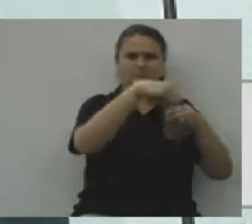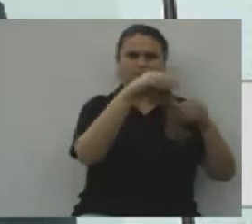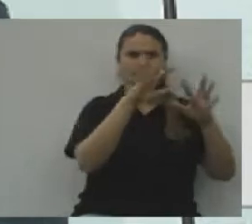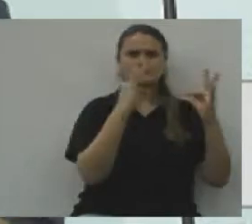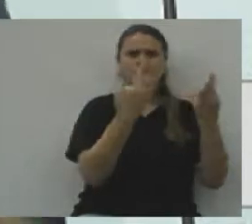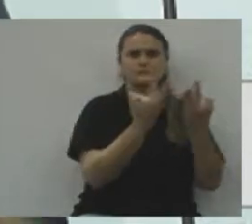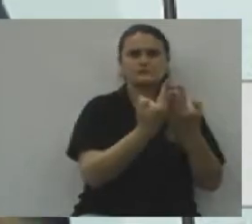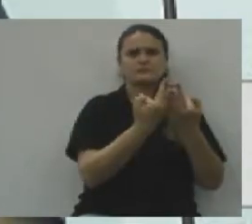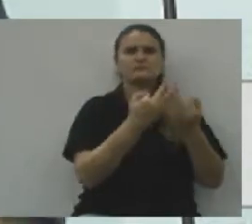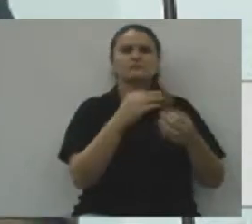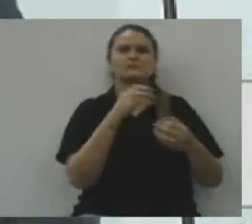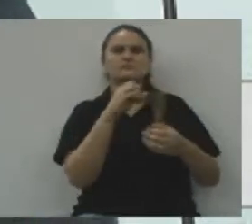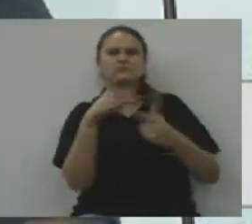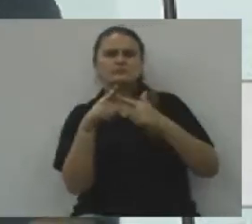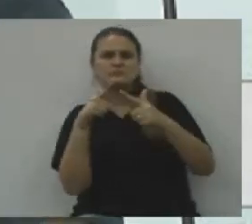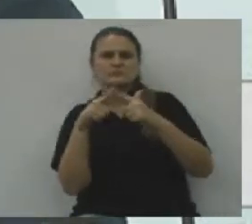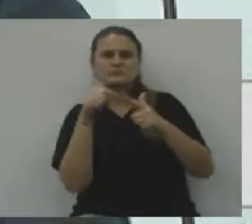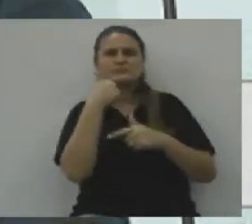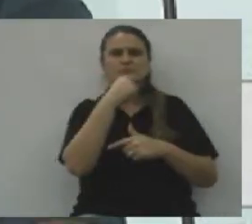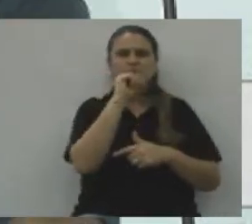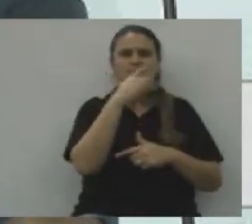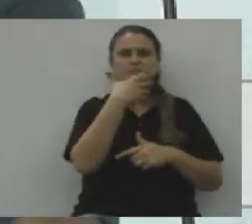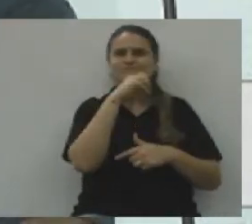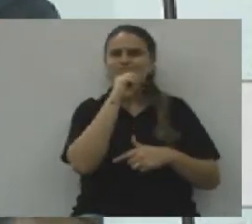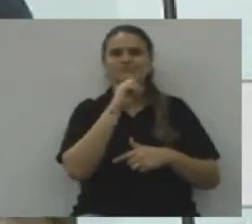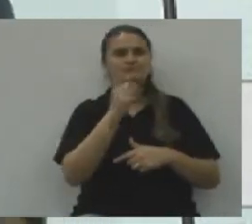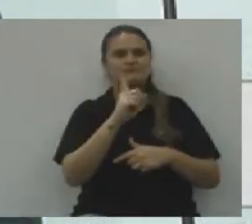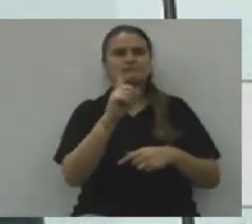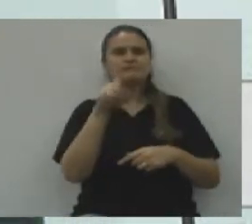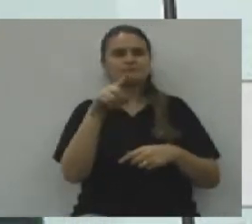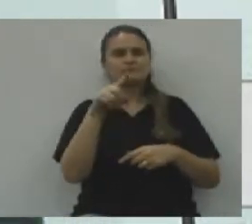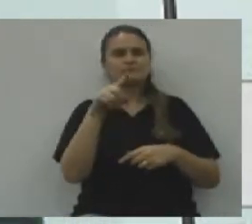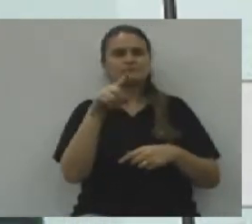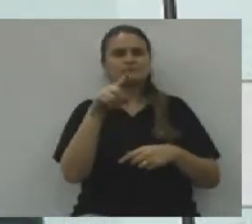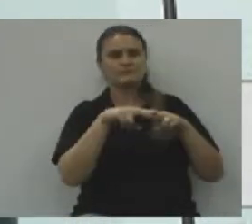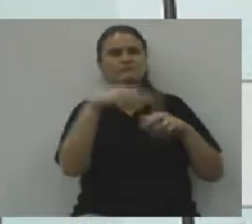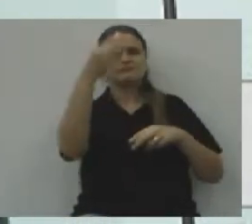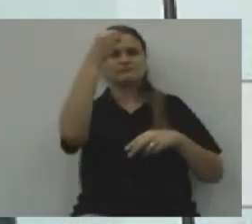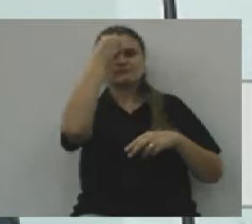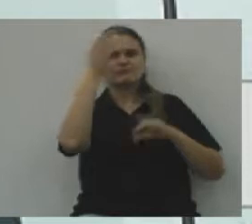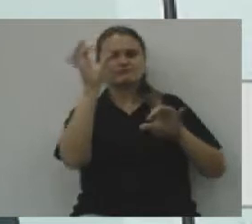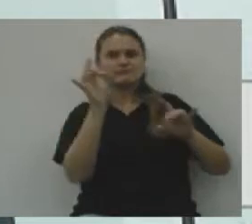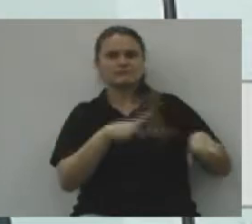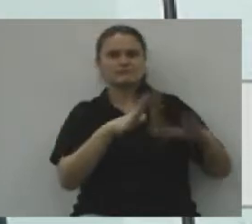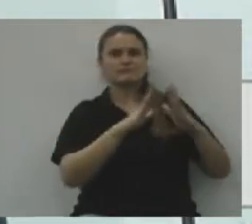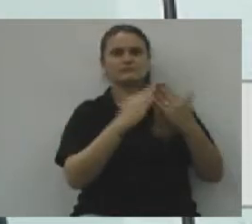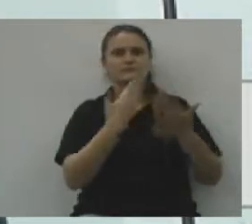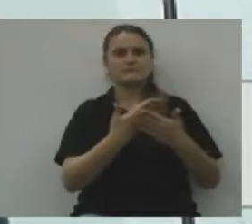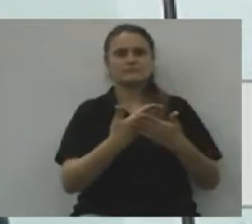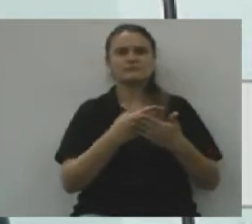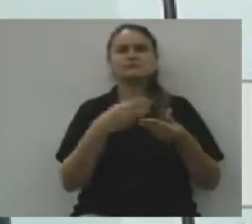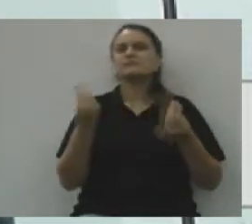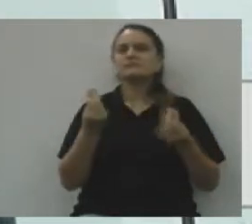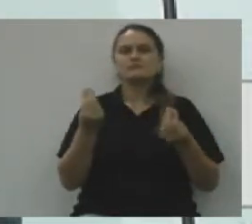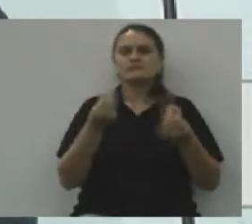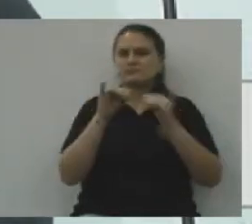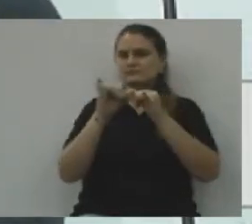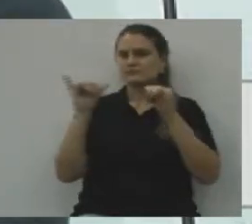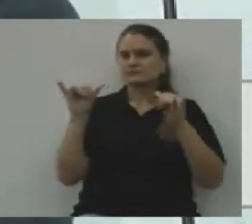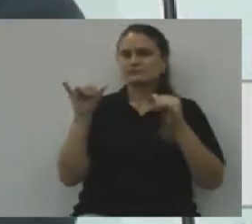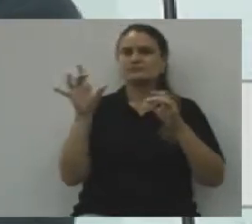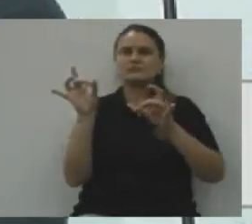intrafamiliar, desídia paterna, não, foi a evasão escolar. E com isso eu posso dizer para os senhores o quê? Que a questão